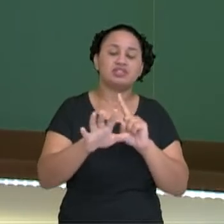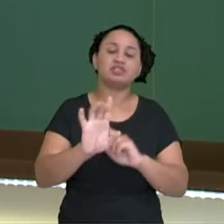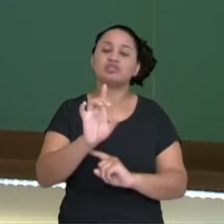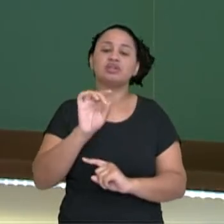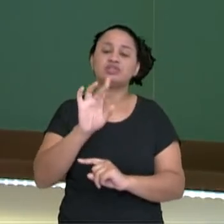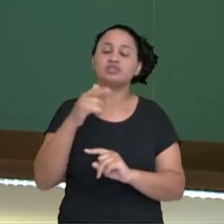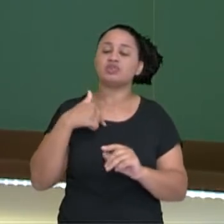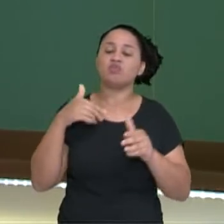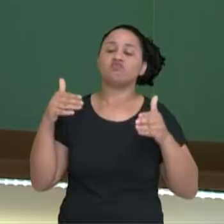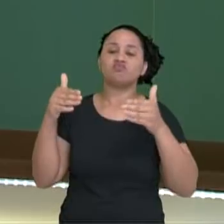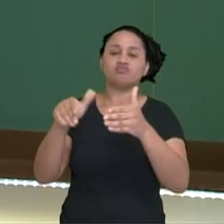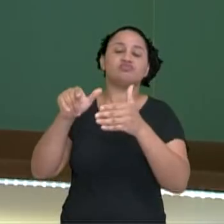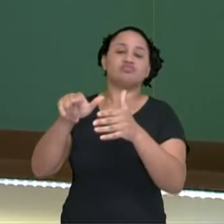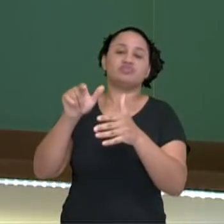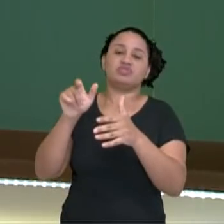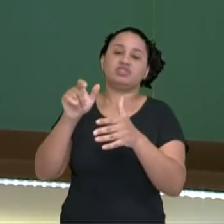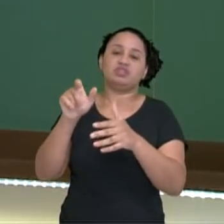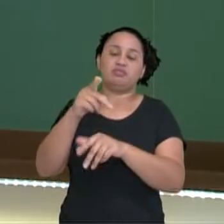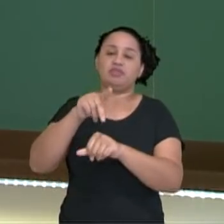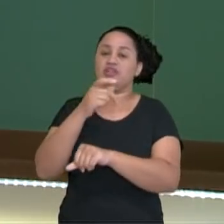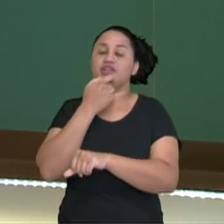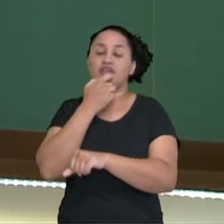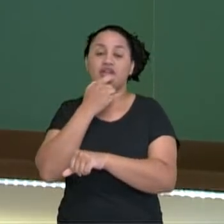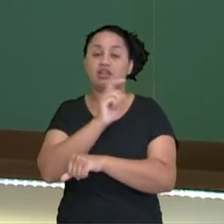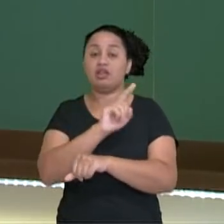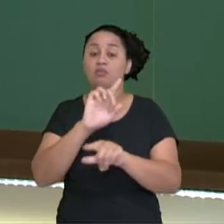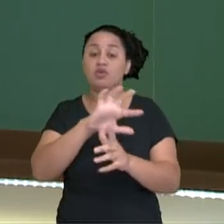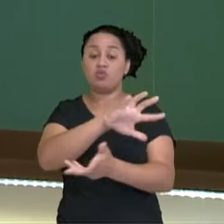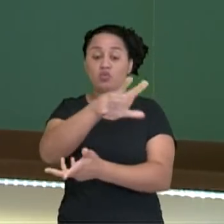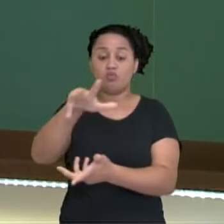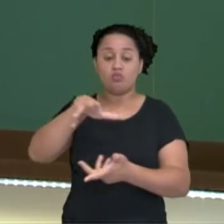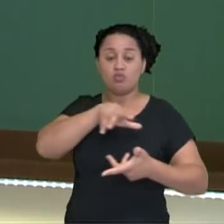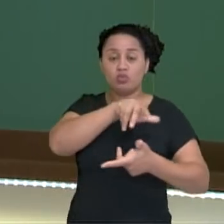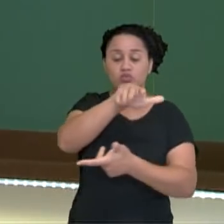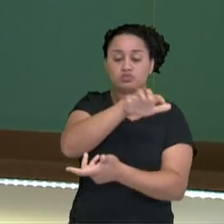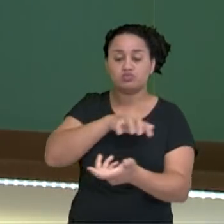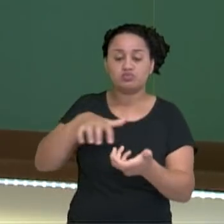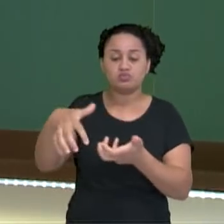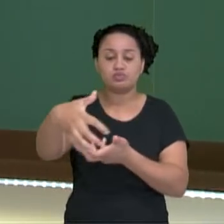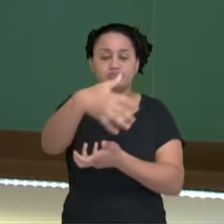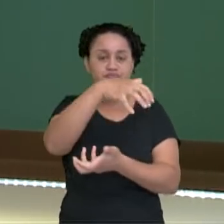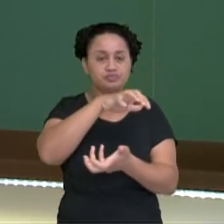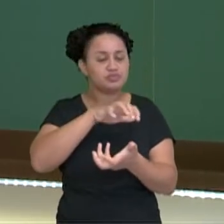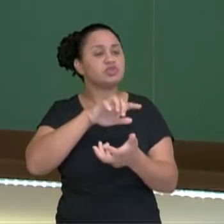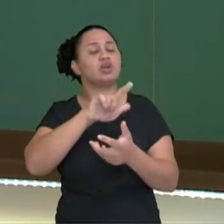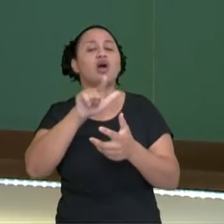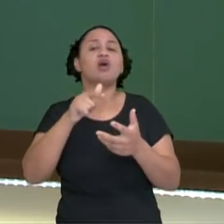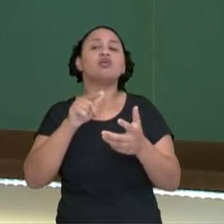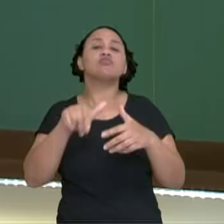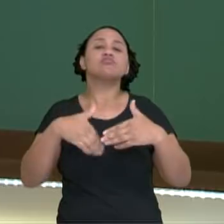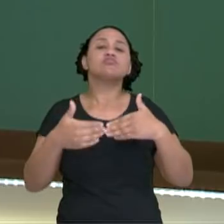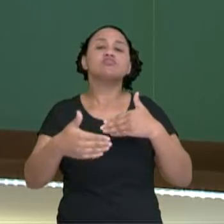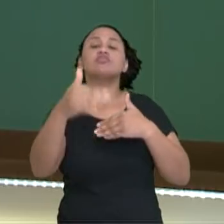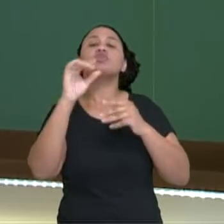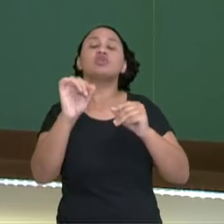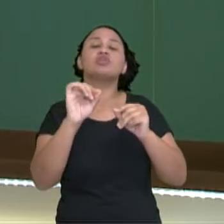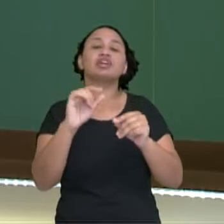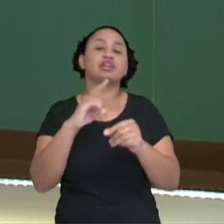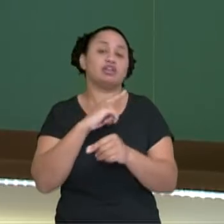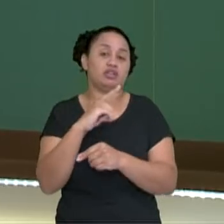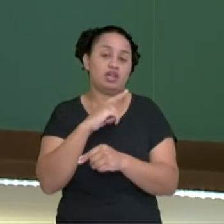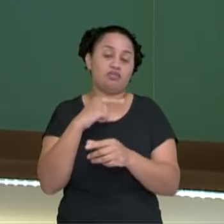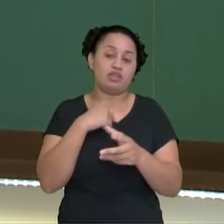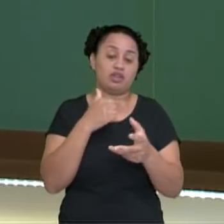a sociedade inglesa, a sociedade do mundo todo, A partir do momento que a sua existência foi